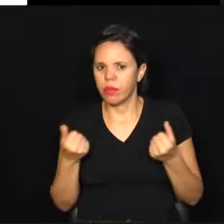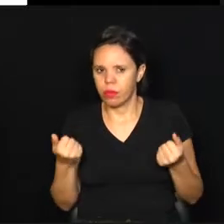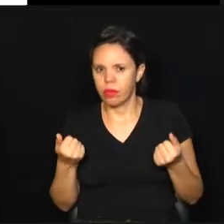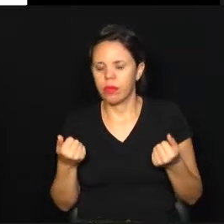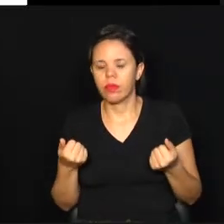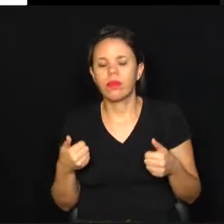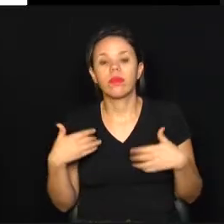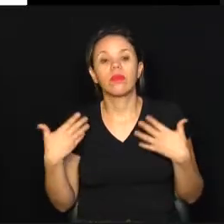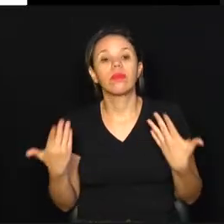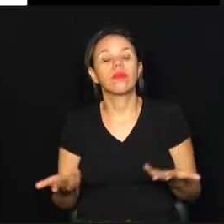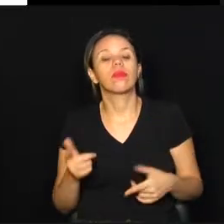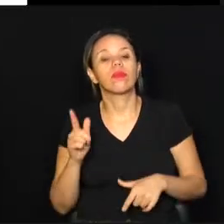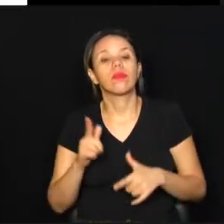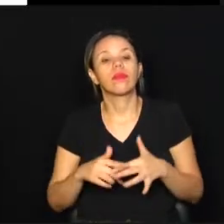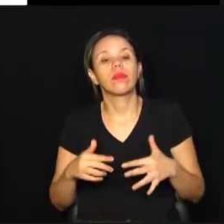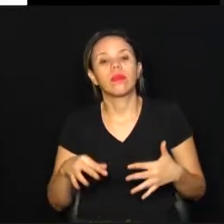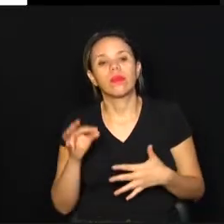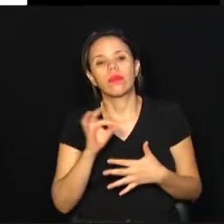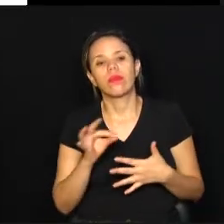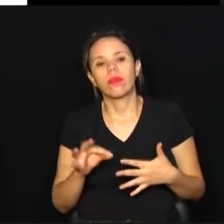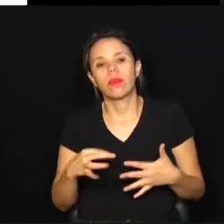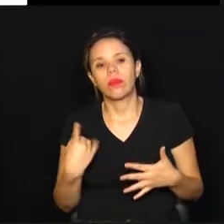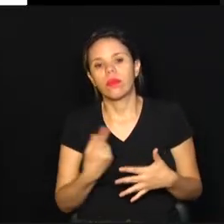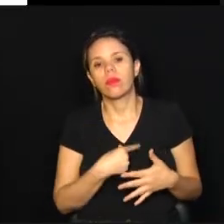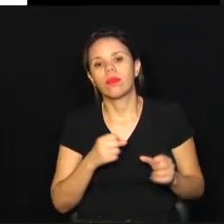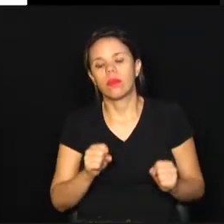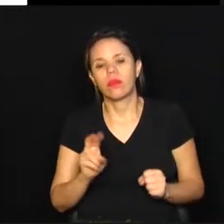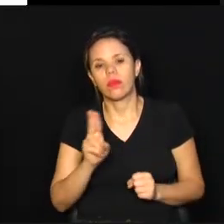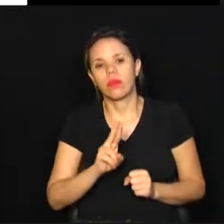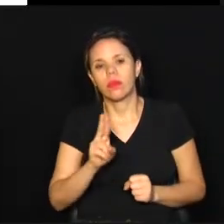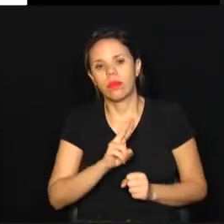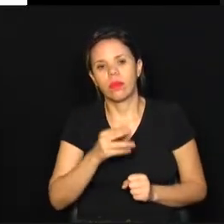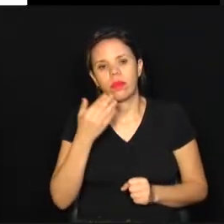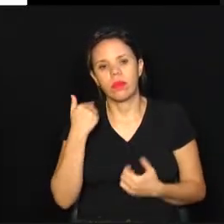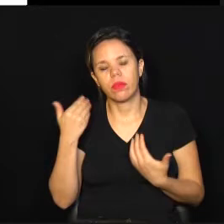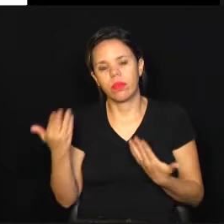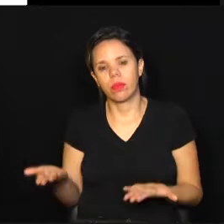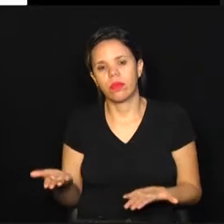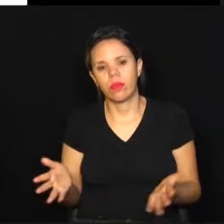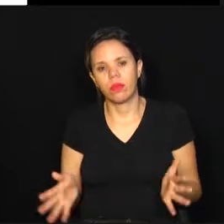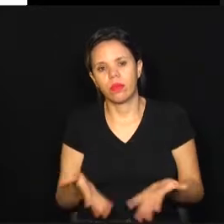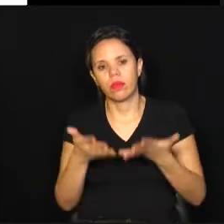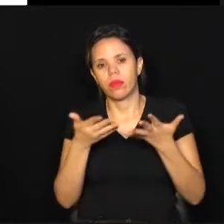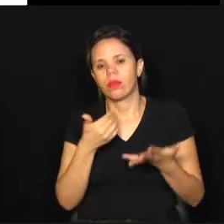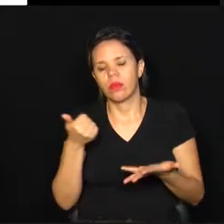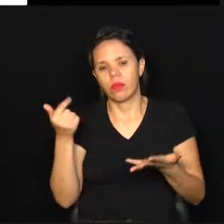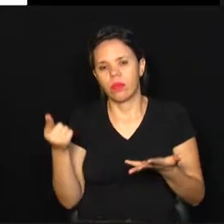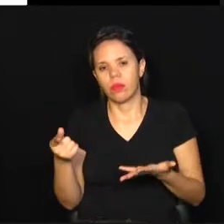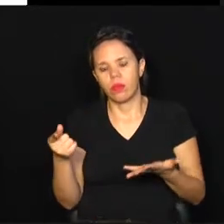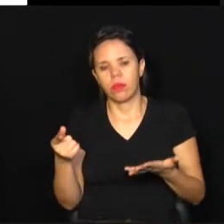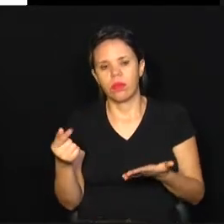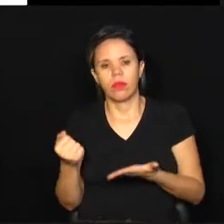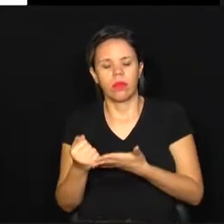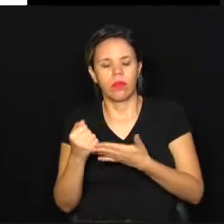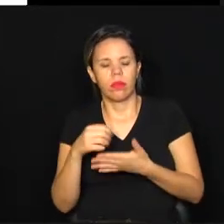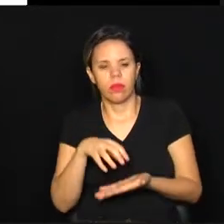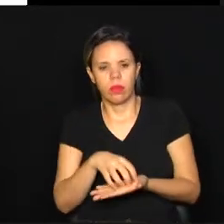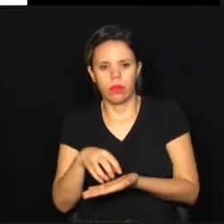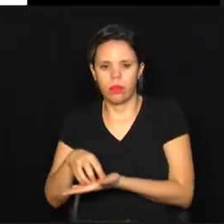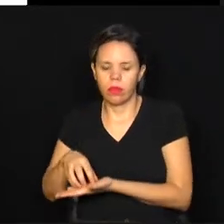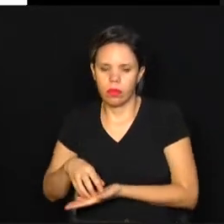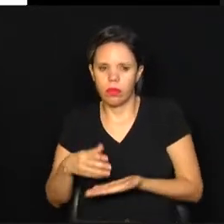quais instrumentos a gente pode utilizar para provocar, para induzir essa